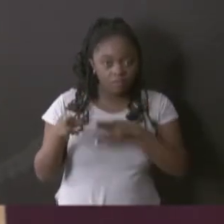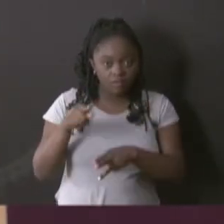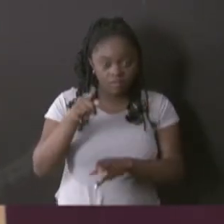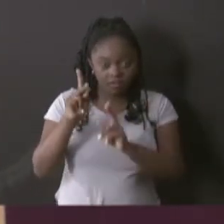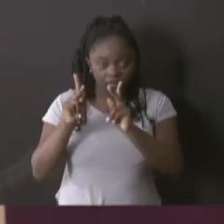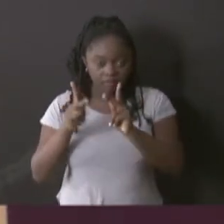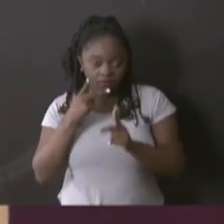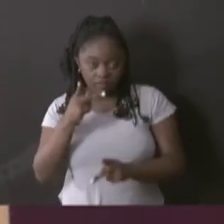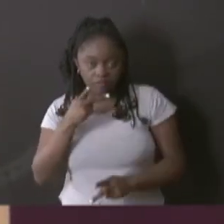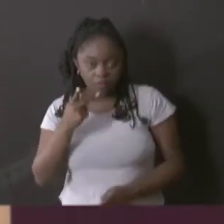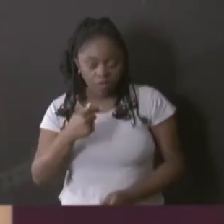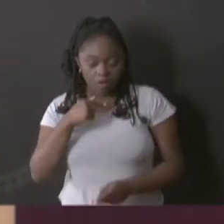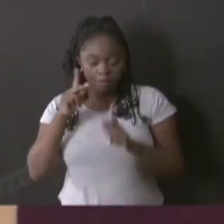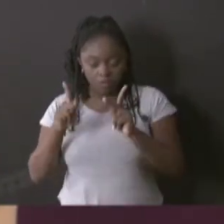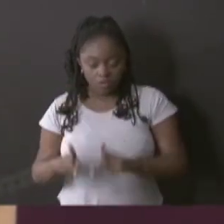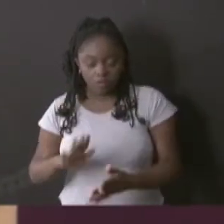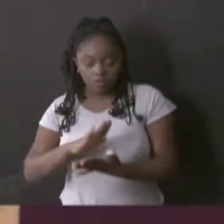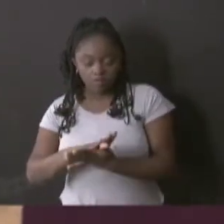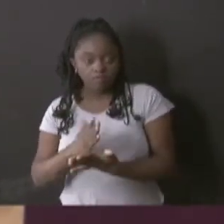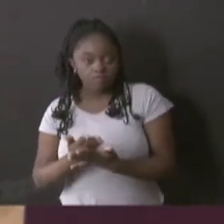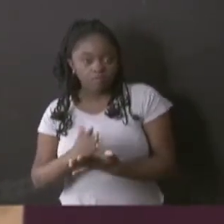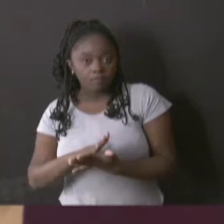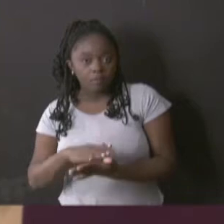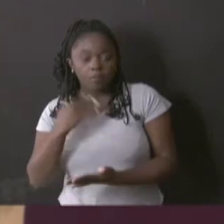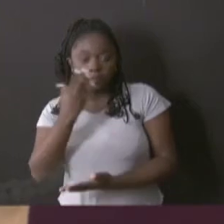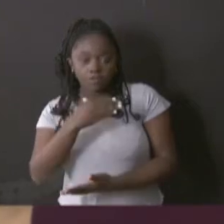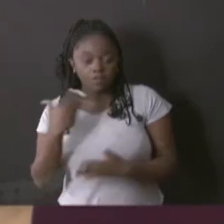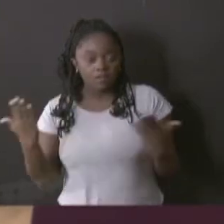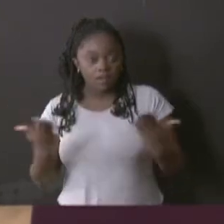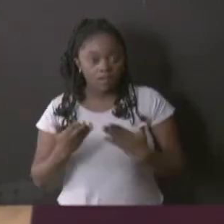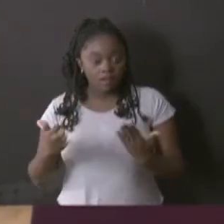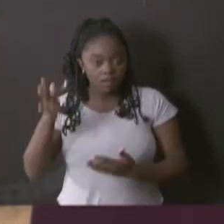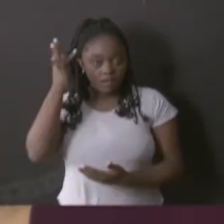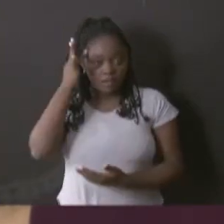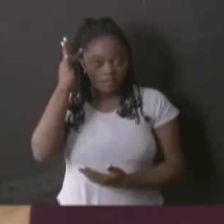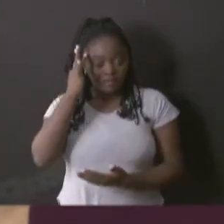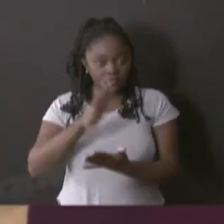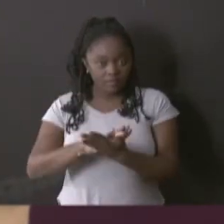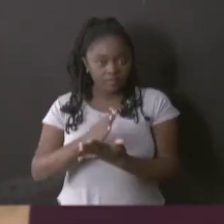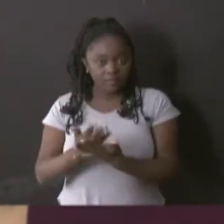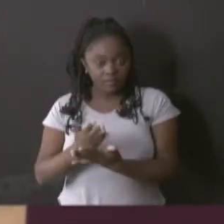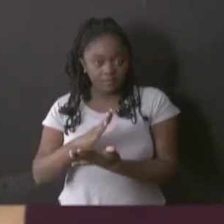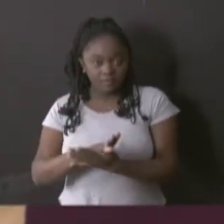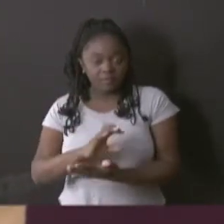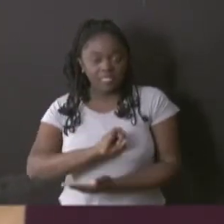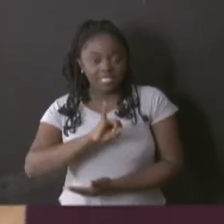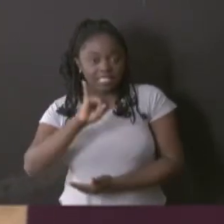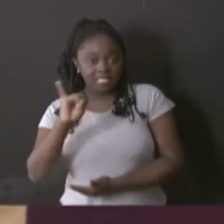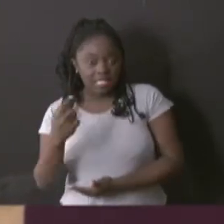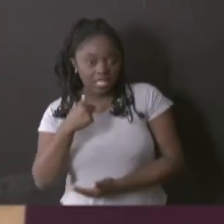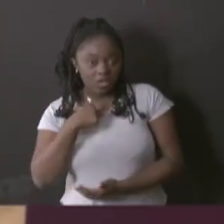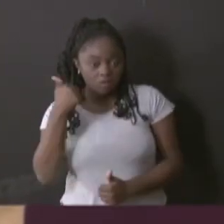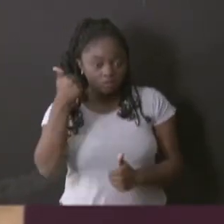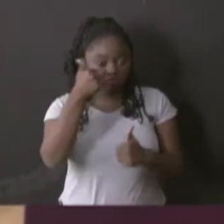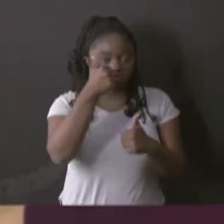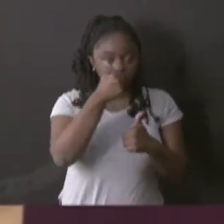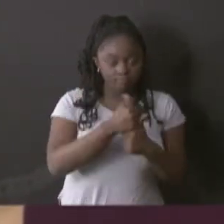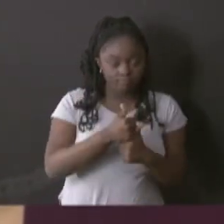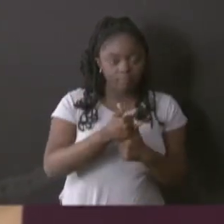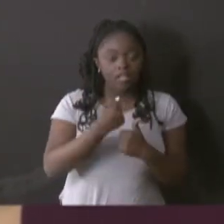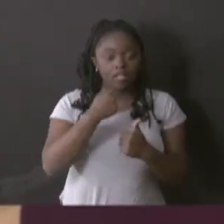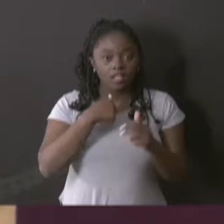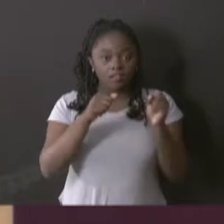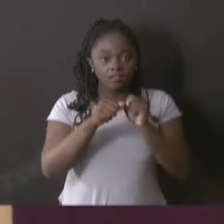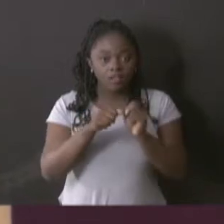interpreta uma música. Então, no momento, a gente tem a Fran fazendo a interpretação. Se eu estivesse no lugar dela, provavelmente eu